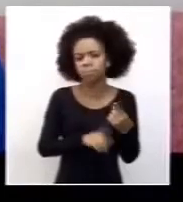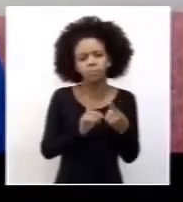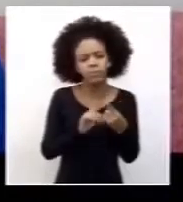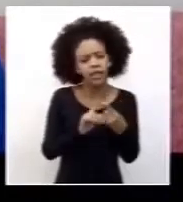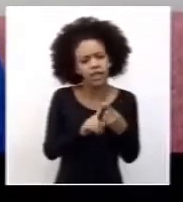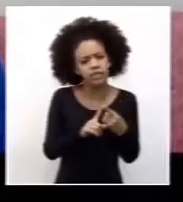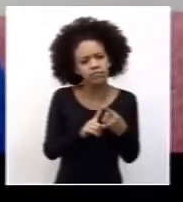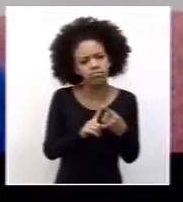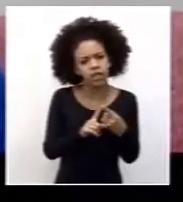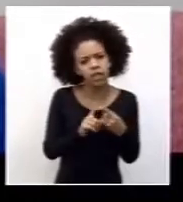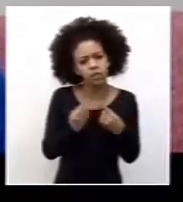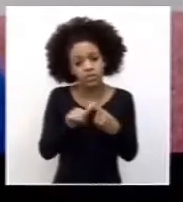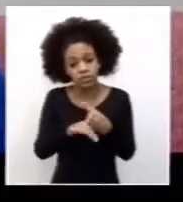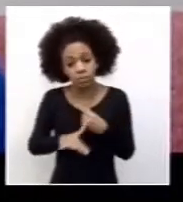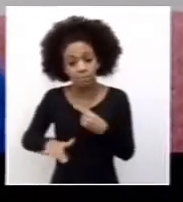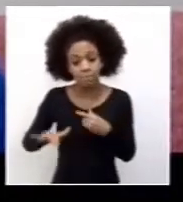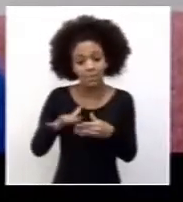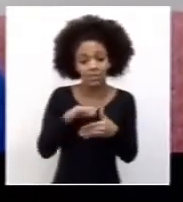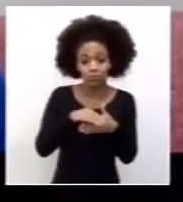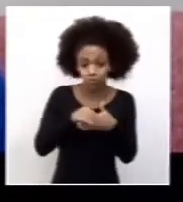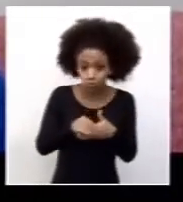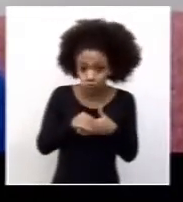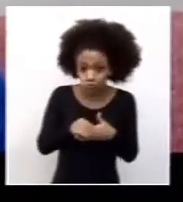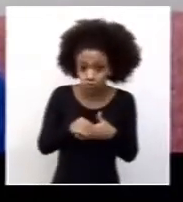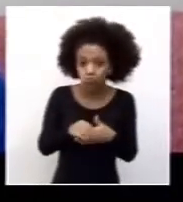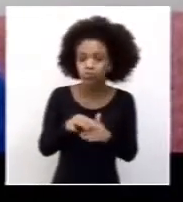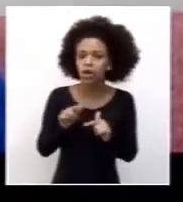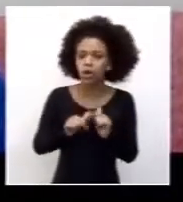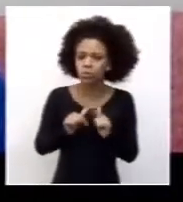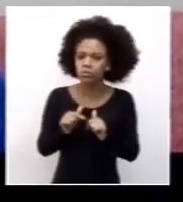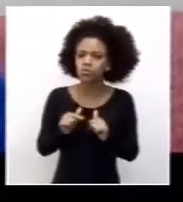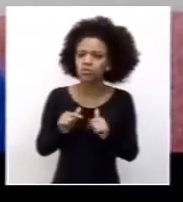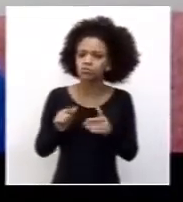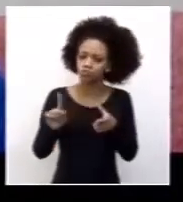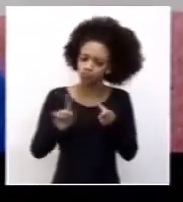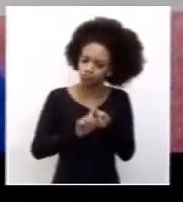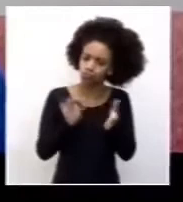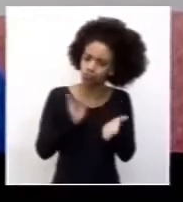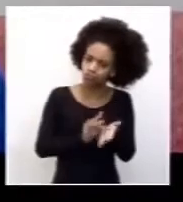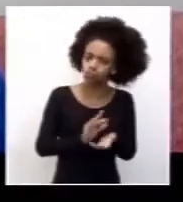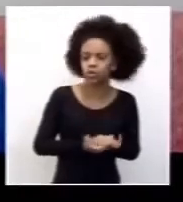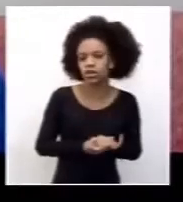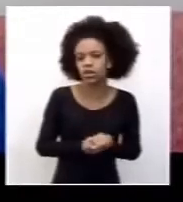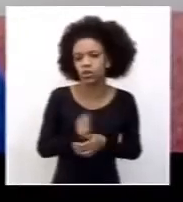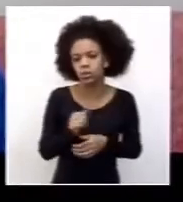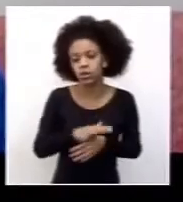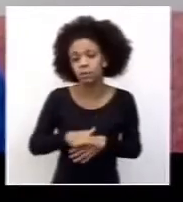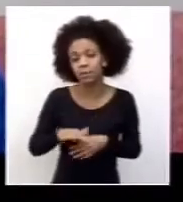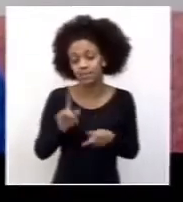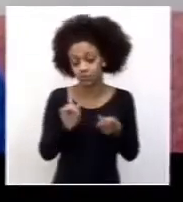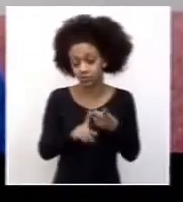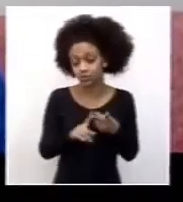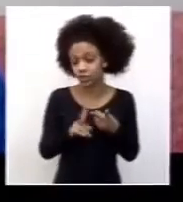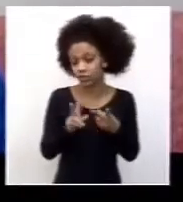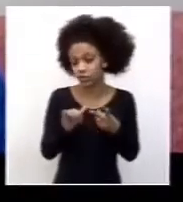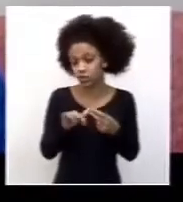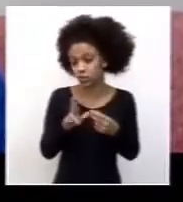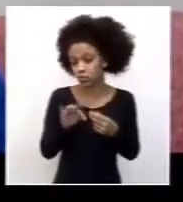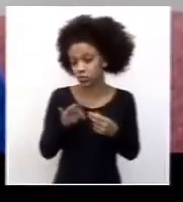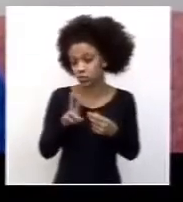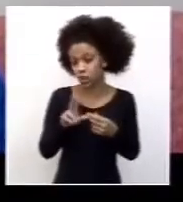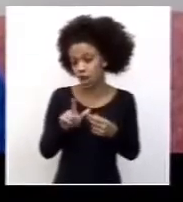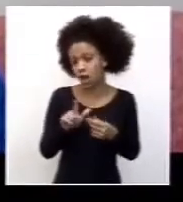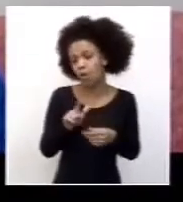física são os espaços físicos e objetos a que ele pertence. Num ambiente virtual, nós podemos considerar